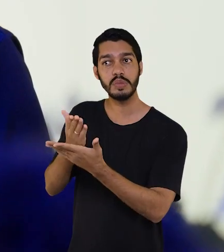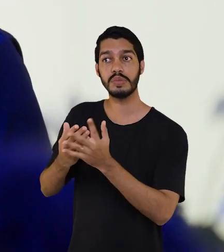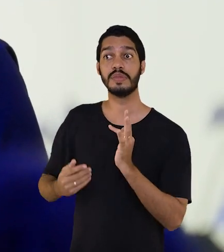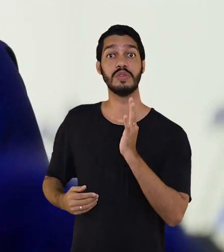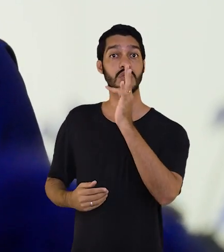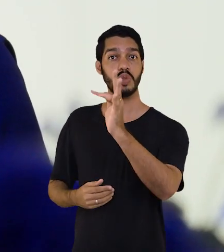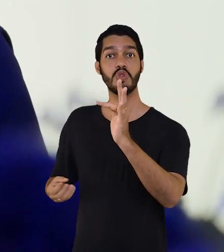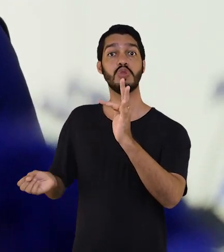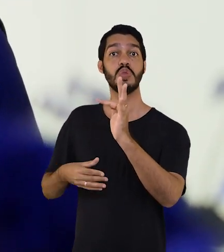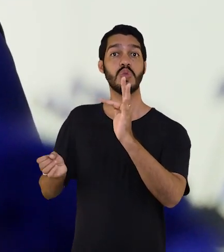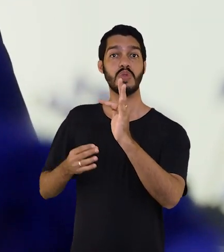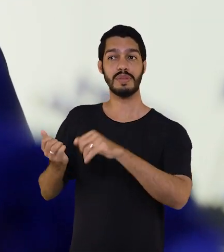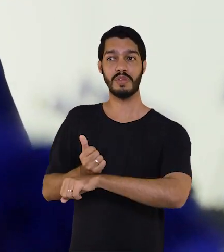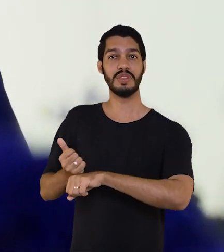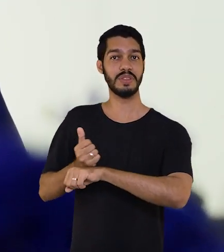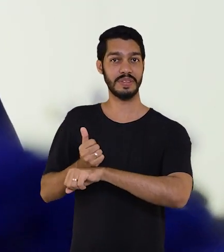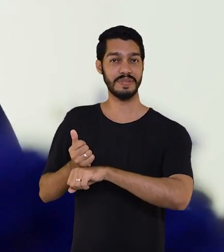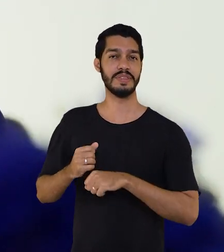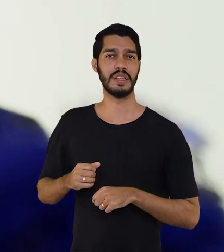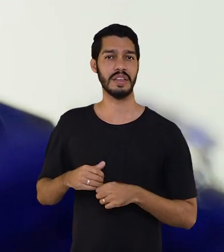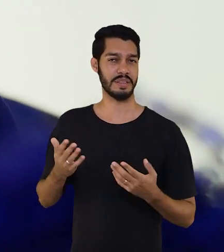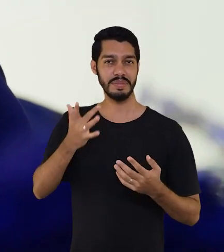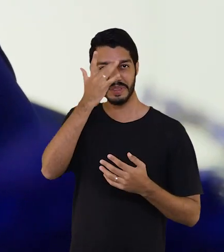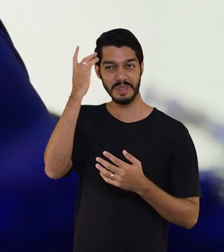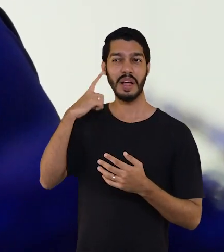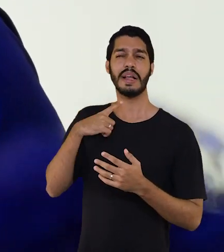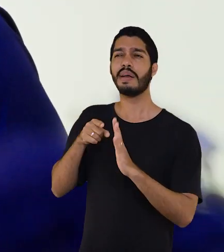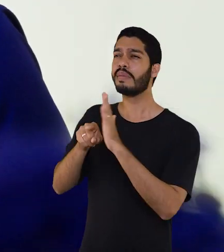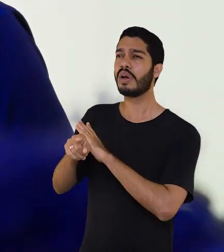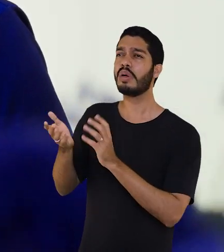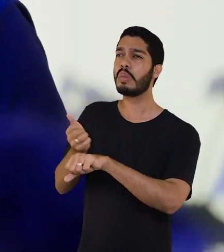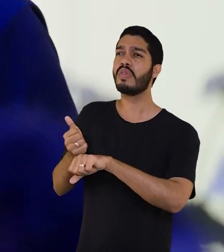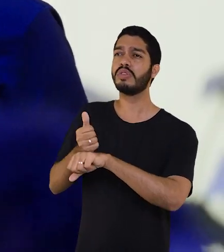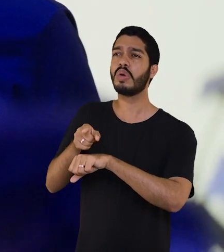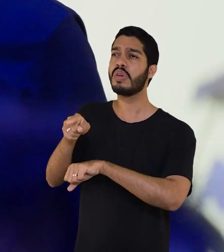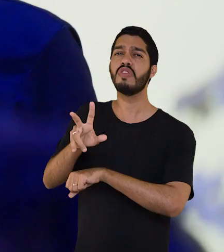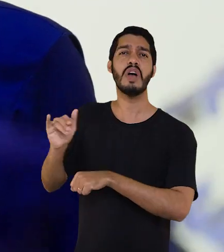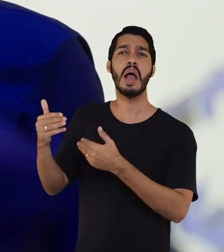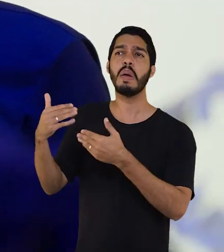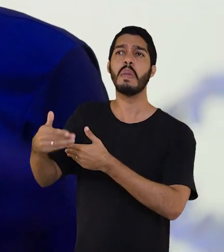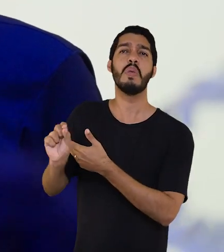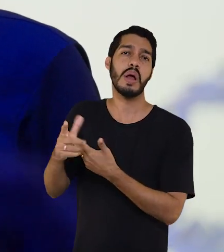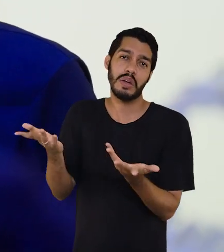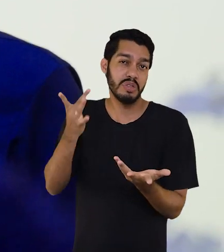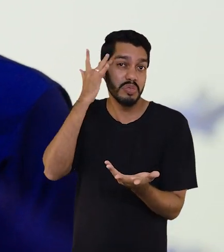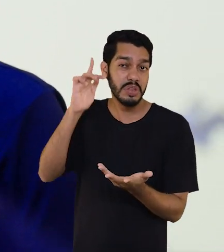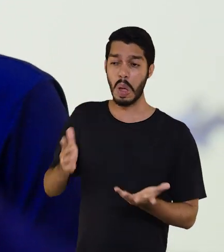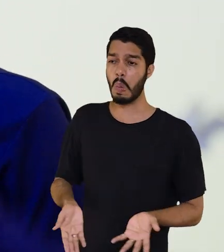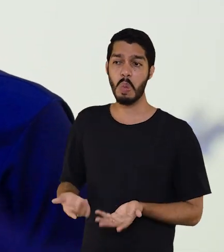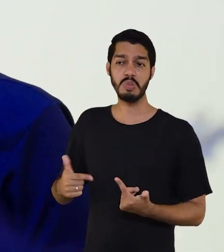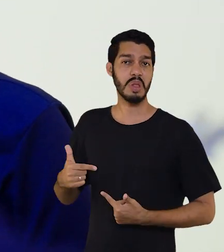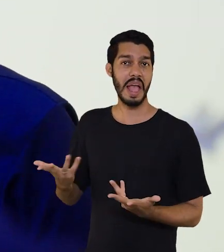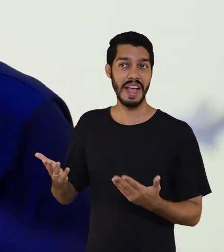Estudando para as novas profissões que vão surgir. Aí na internet tem uma moça, qual é a profissão do seu filho? Não sei,